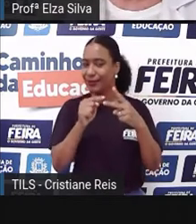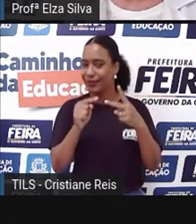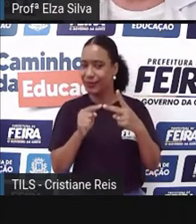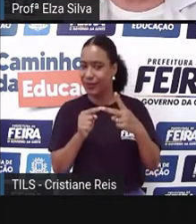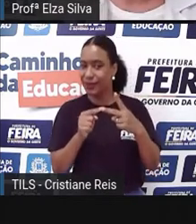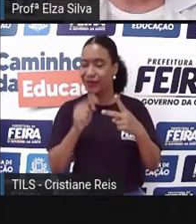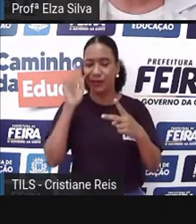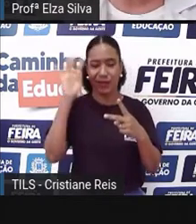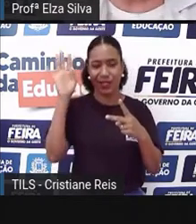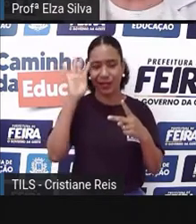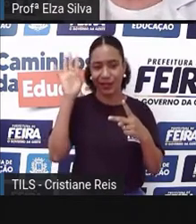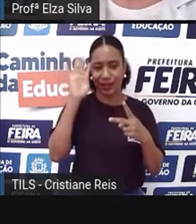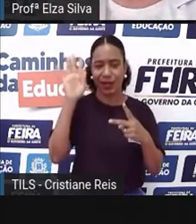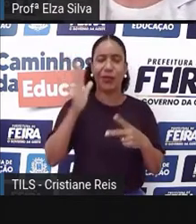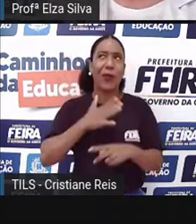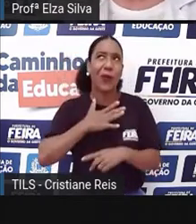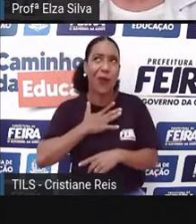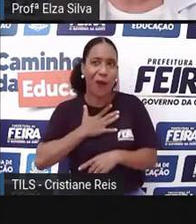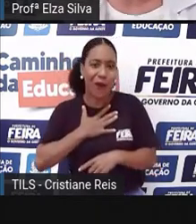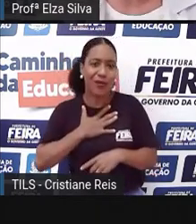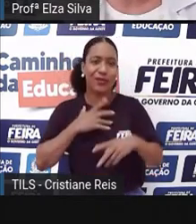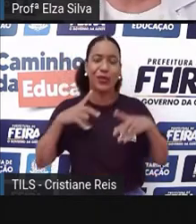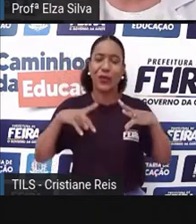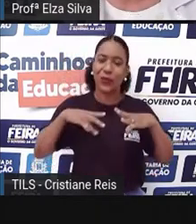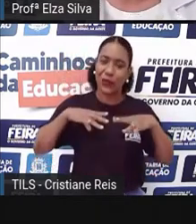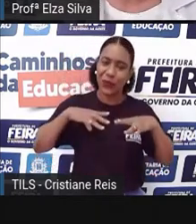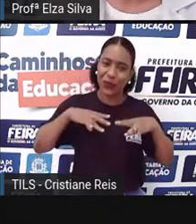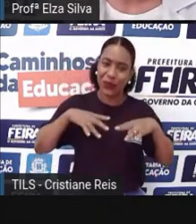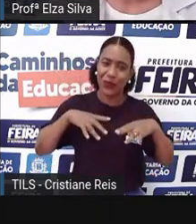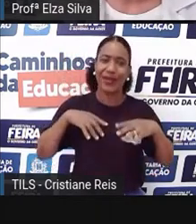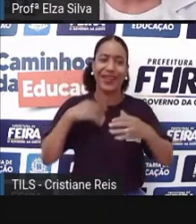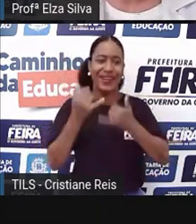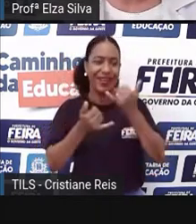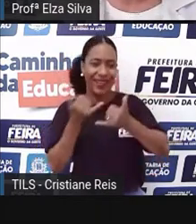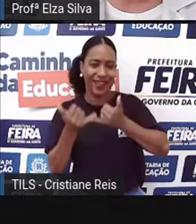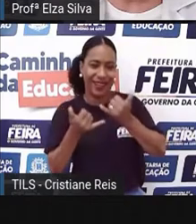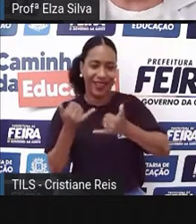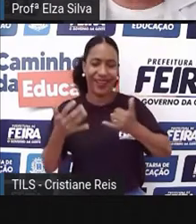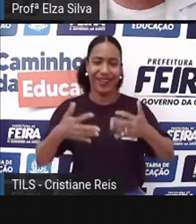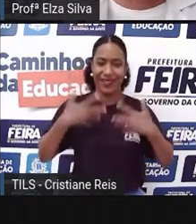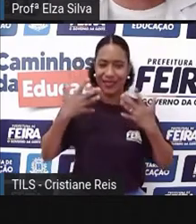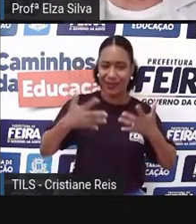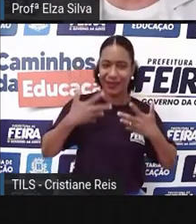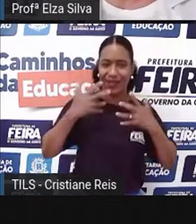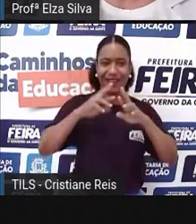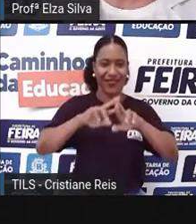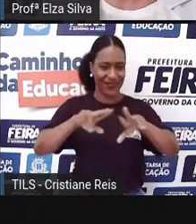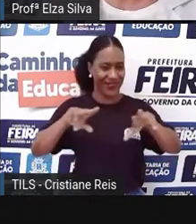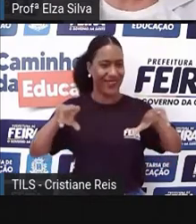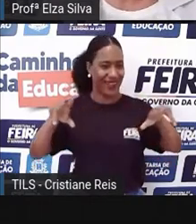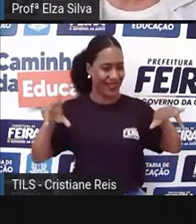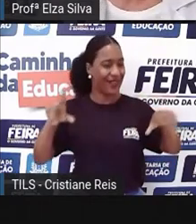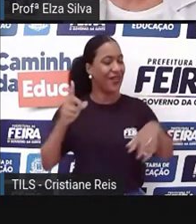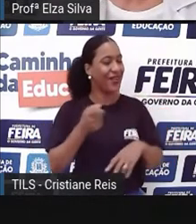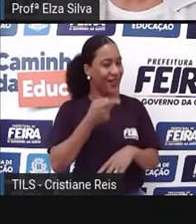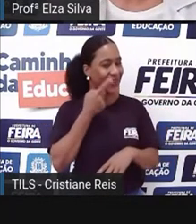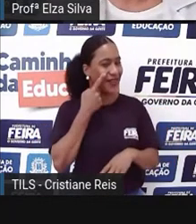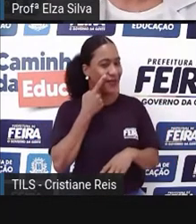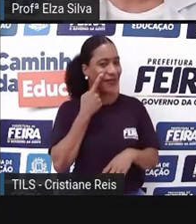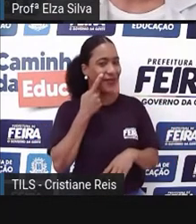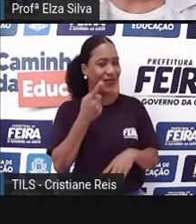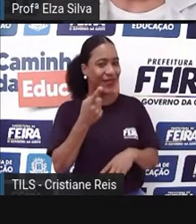ou leisure times que você costuma fazer no seu dia a dia, ok? Mas vamos ampliar os nossos conhecimentos